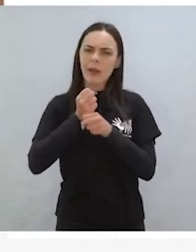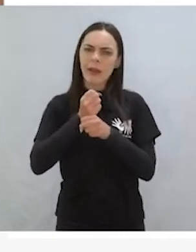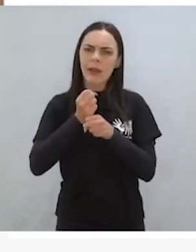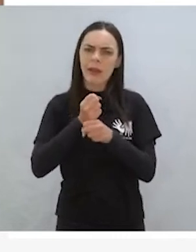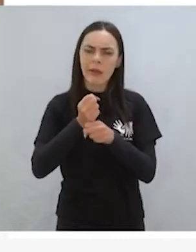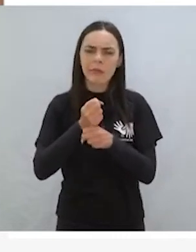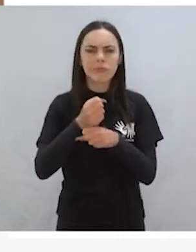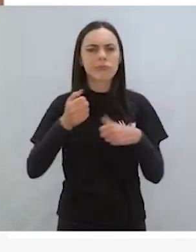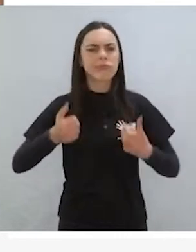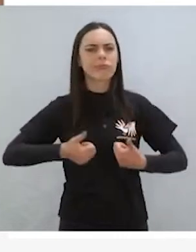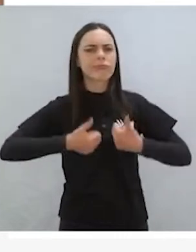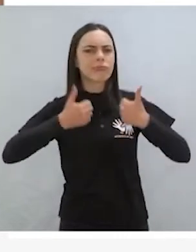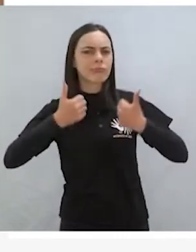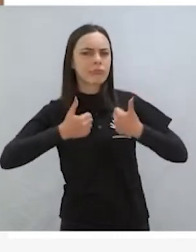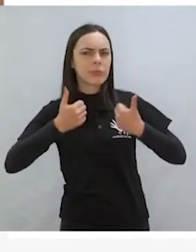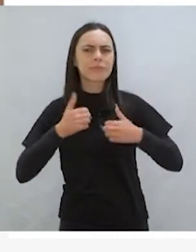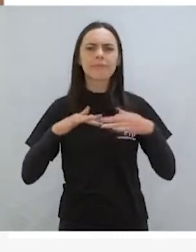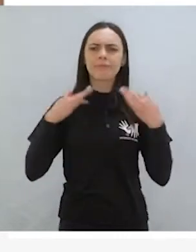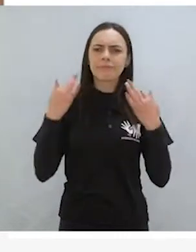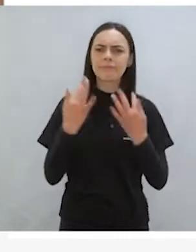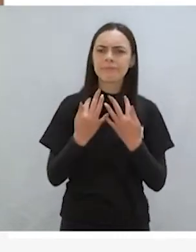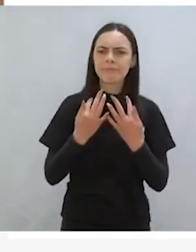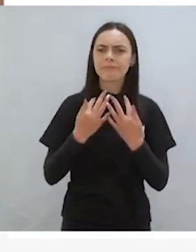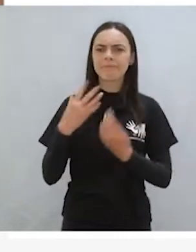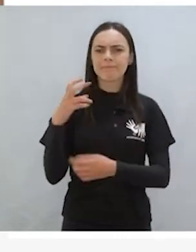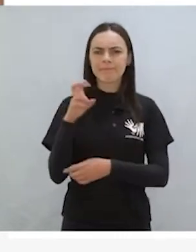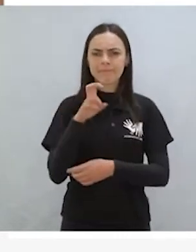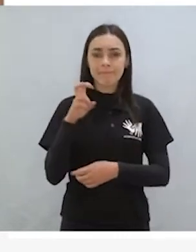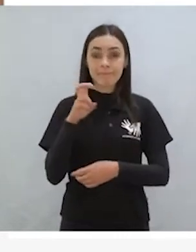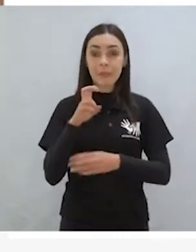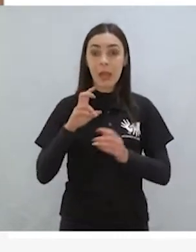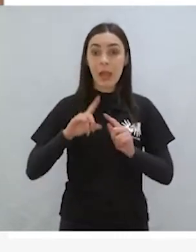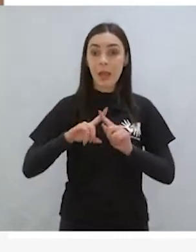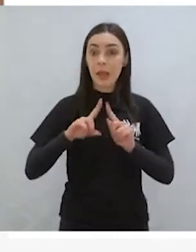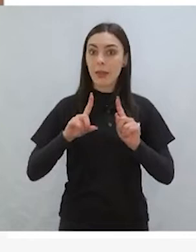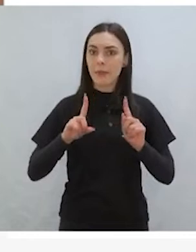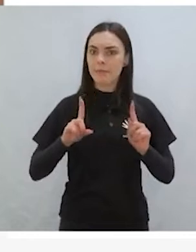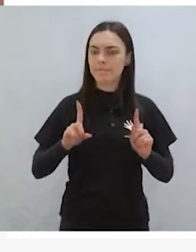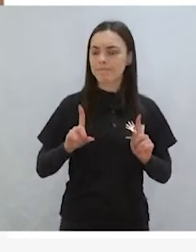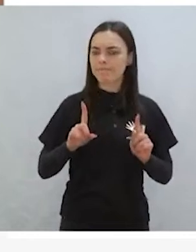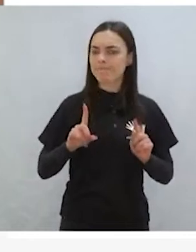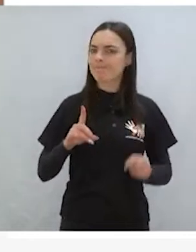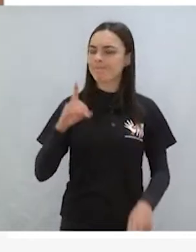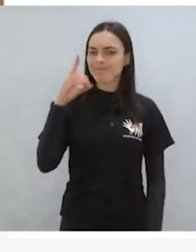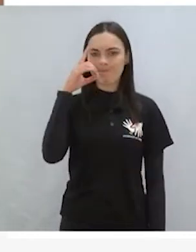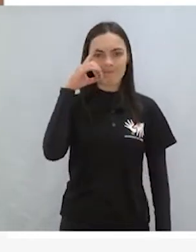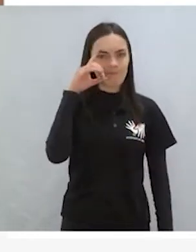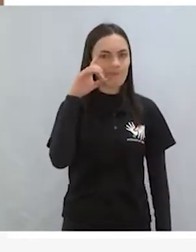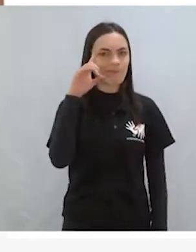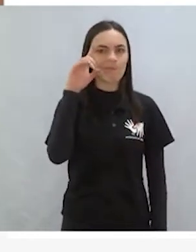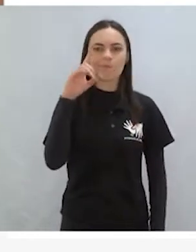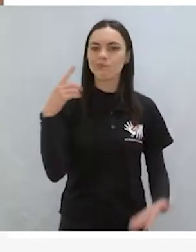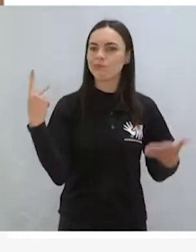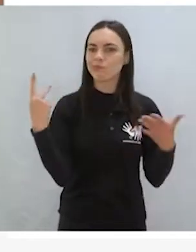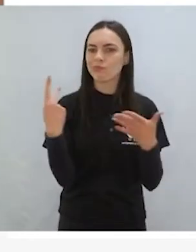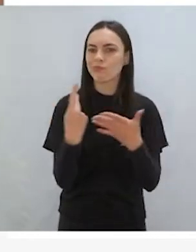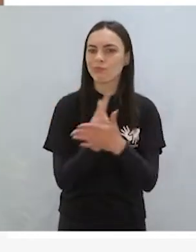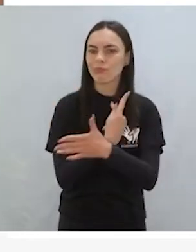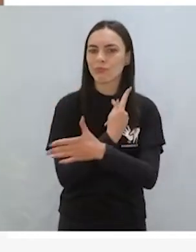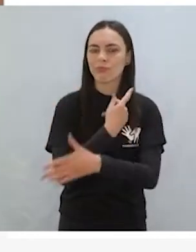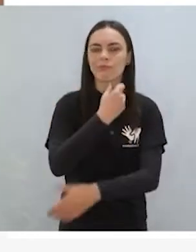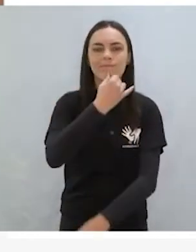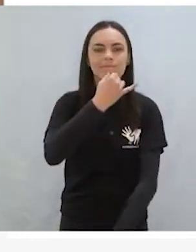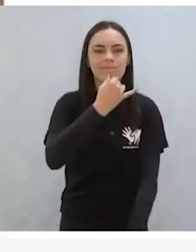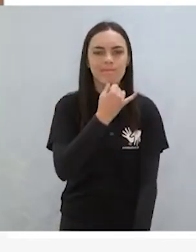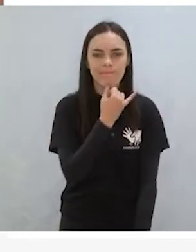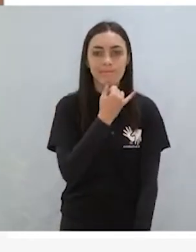se passaram e tudo ia bem com a nova família. Porém, um dia,